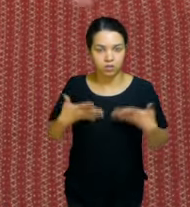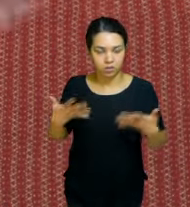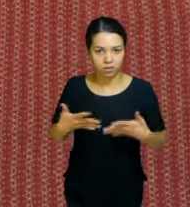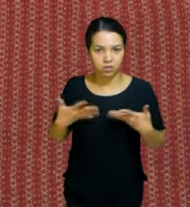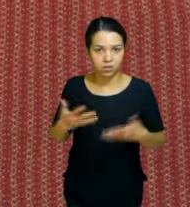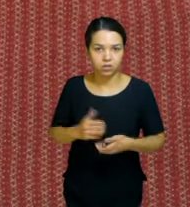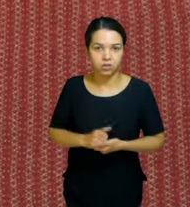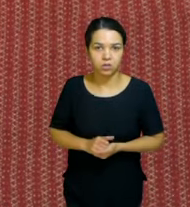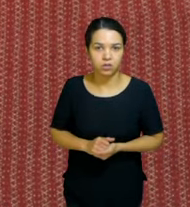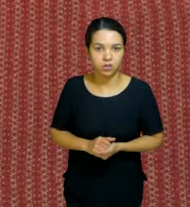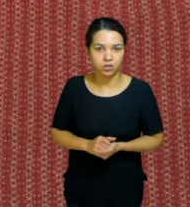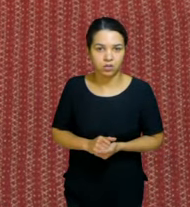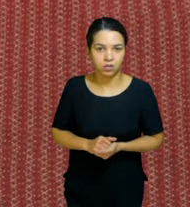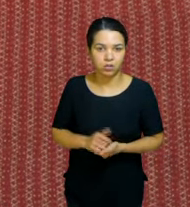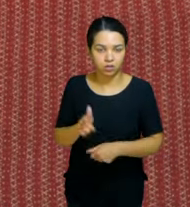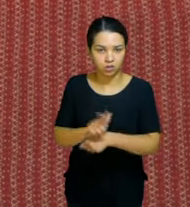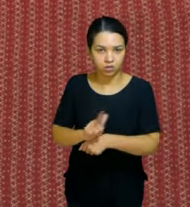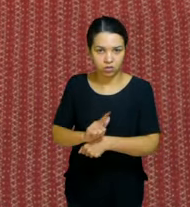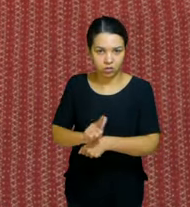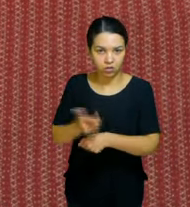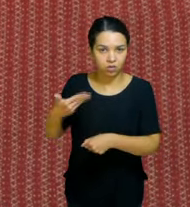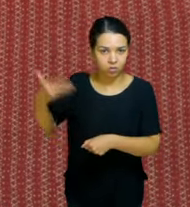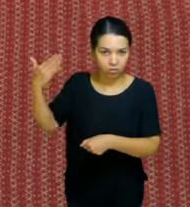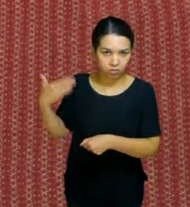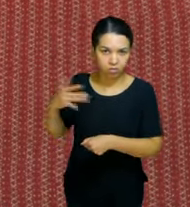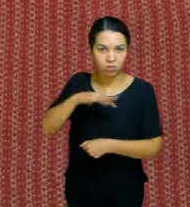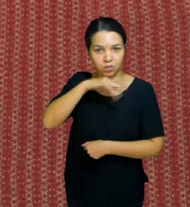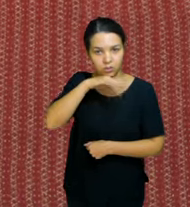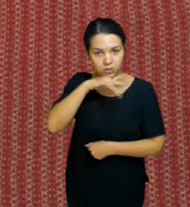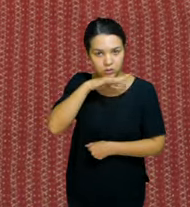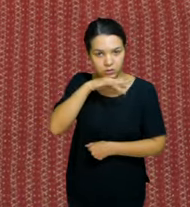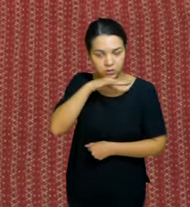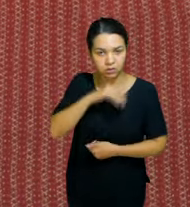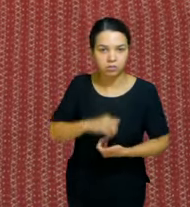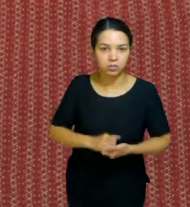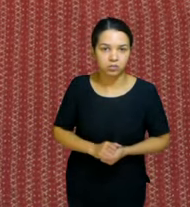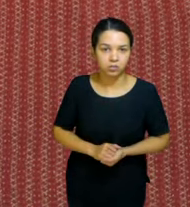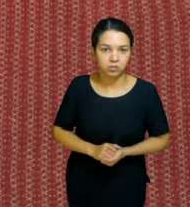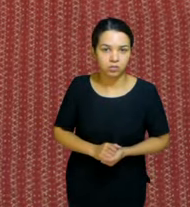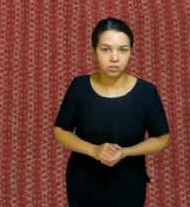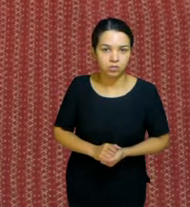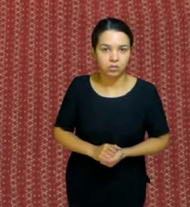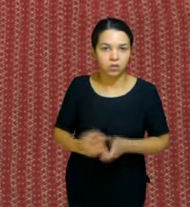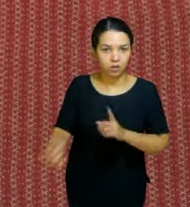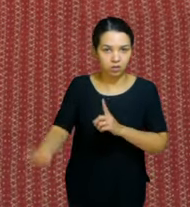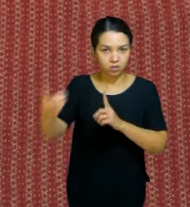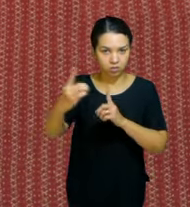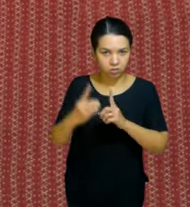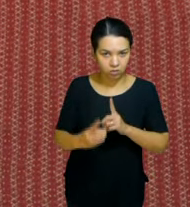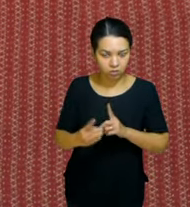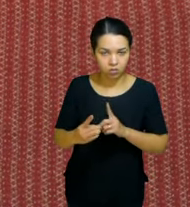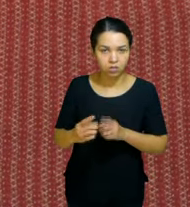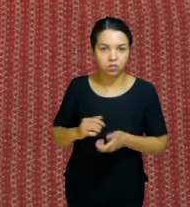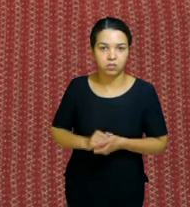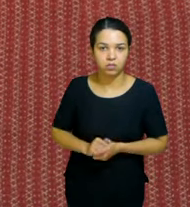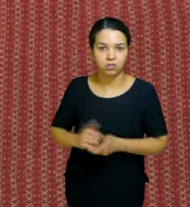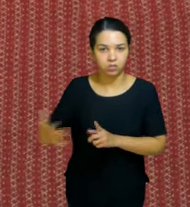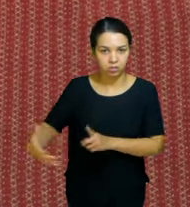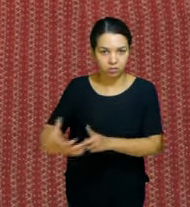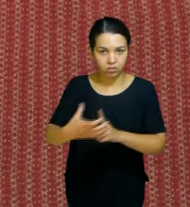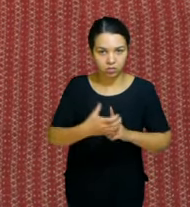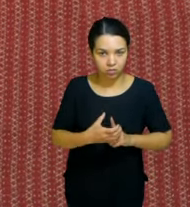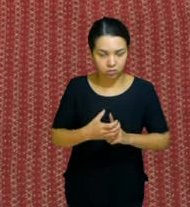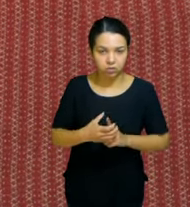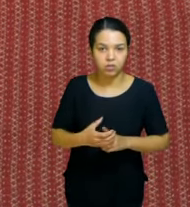nós vínhamos de uma gestão ruim antes e nos recebemos ele da melhor maneira possível, acolhemos o coronel Freiberg lá